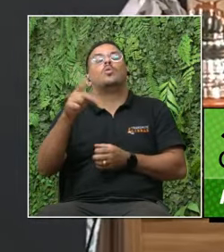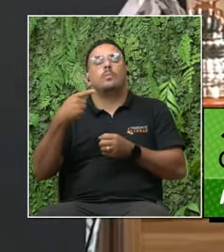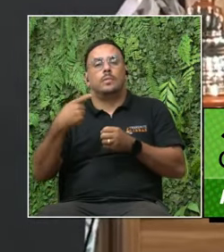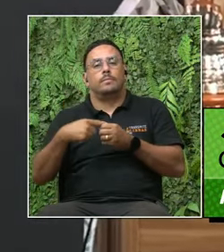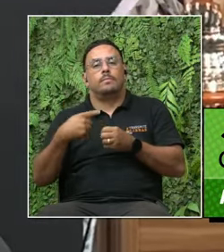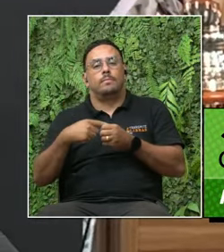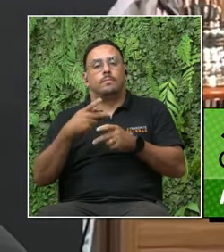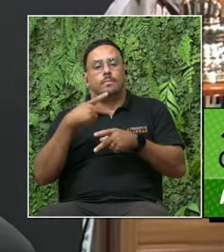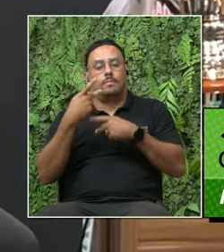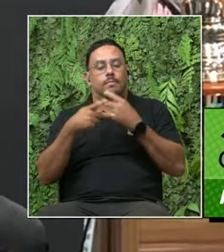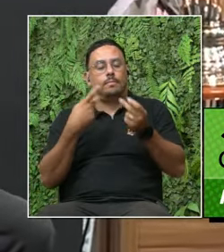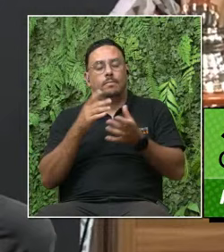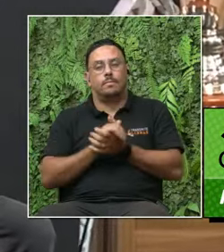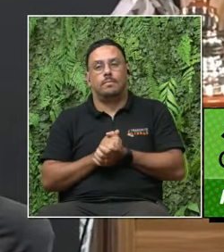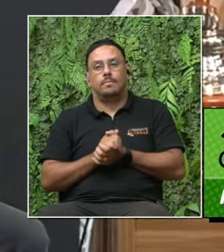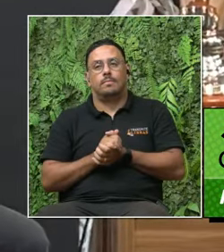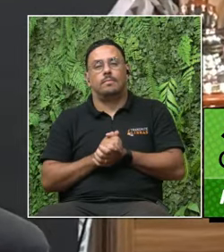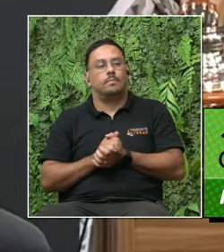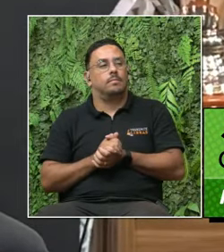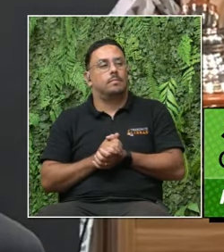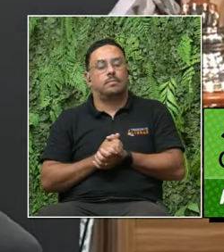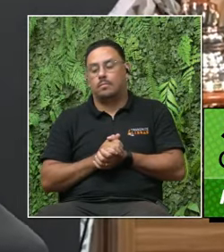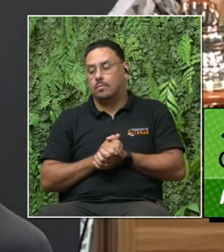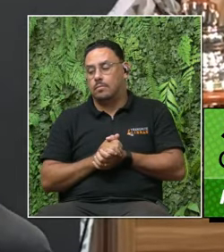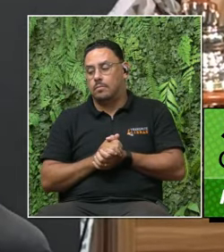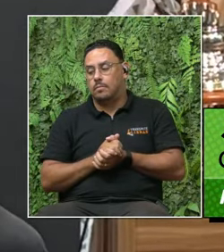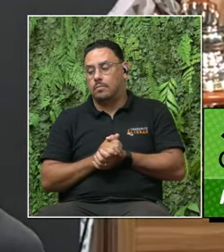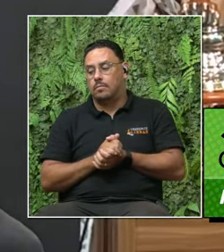onde is está falando